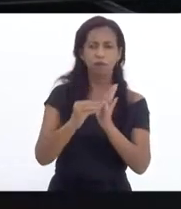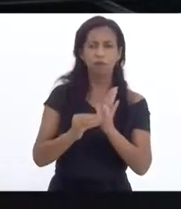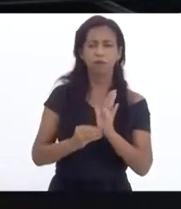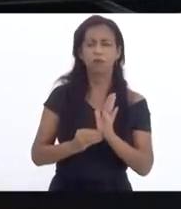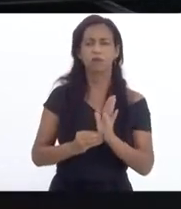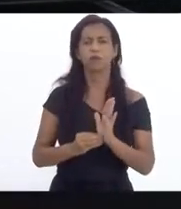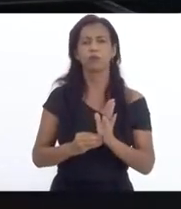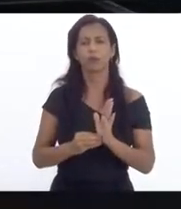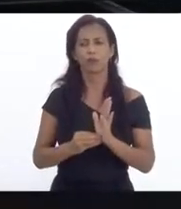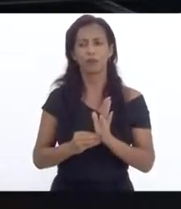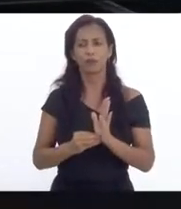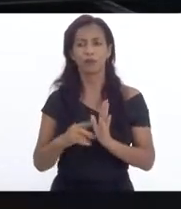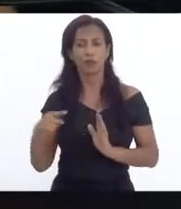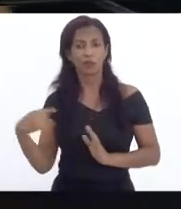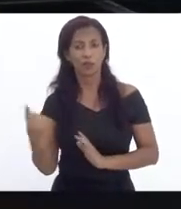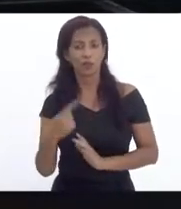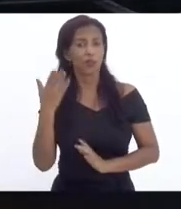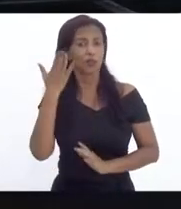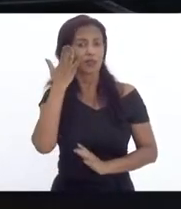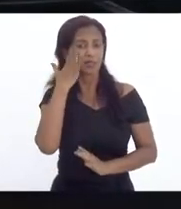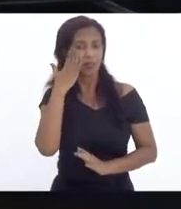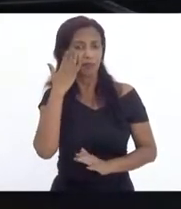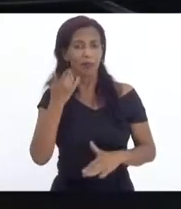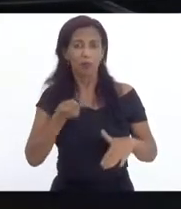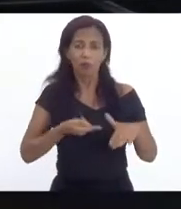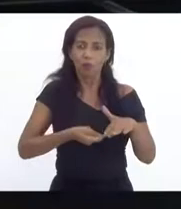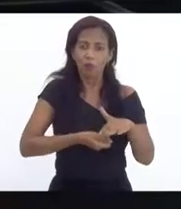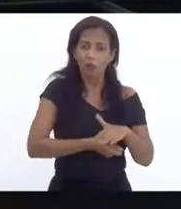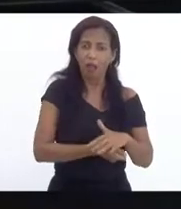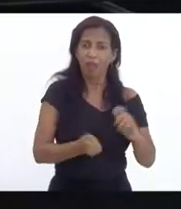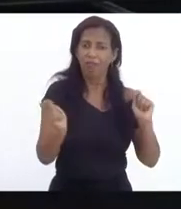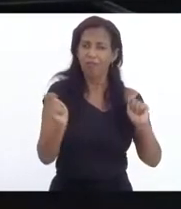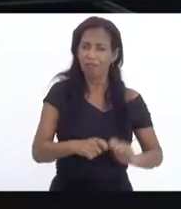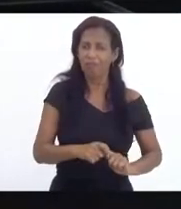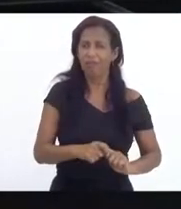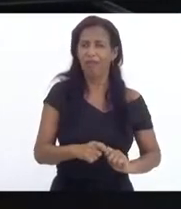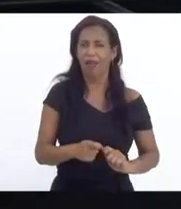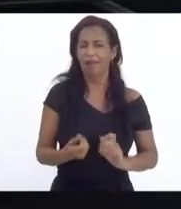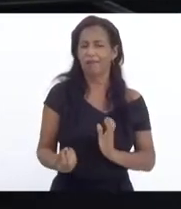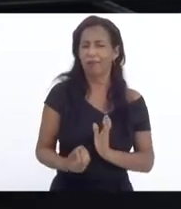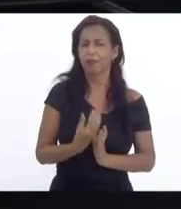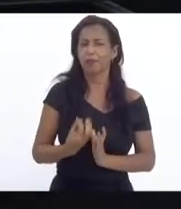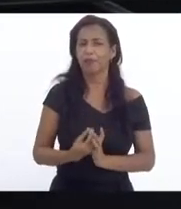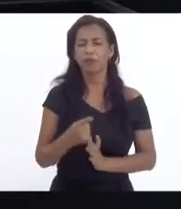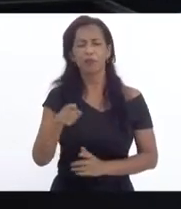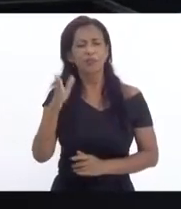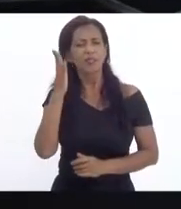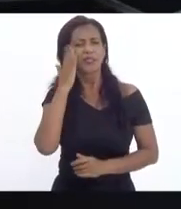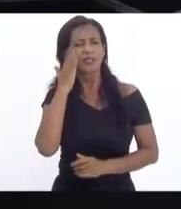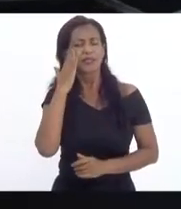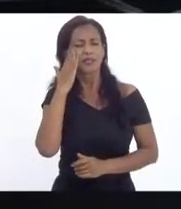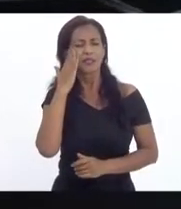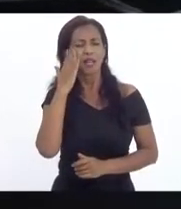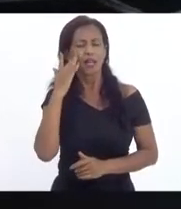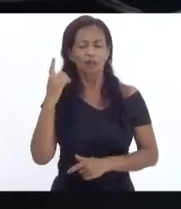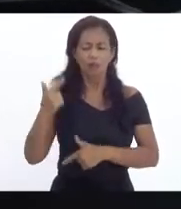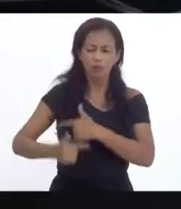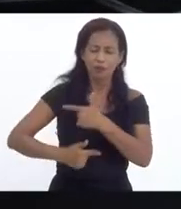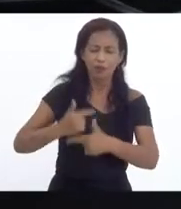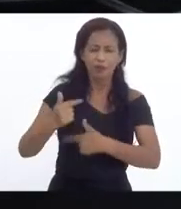que nós sabemos que esse fundo pode ser produtivo. O senhor sabe, presidente, da luta nossa, da